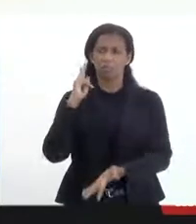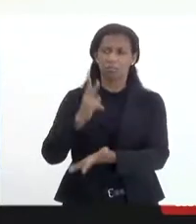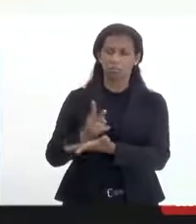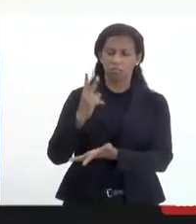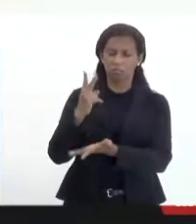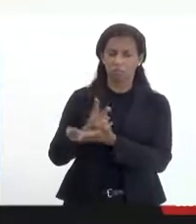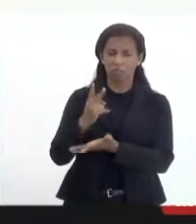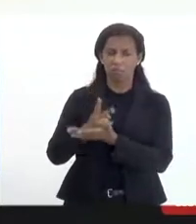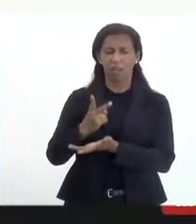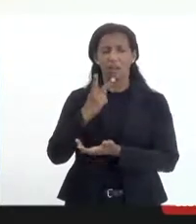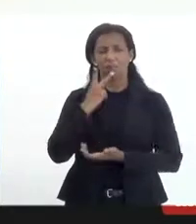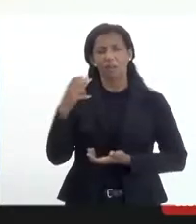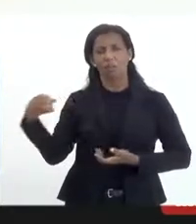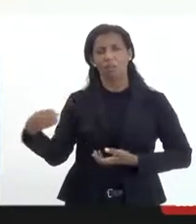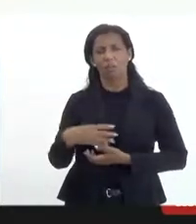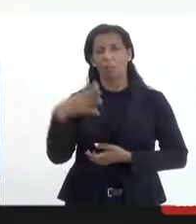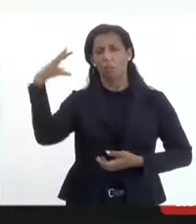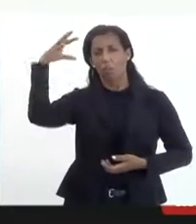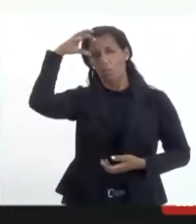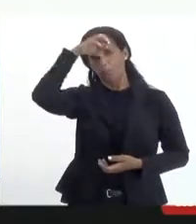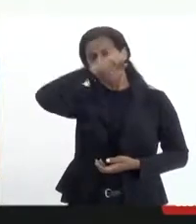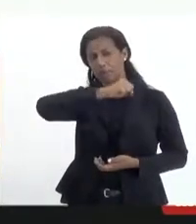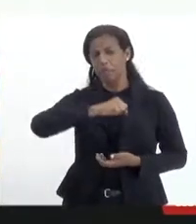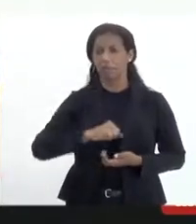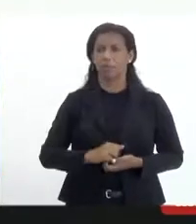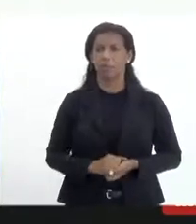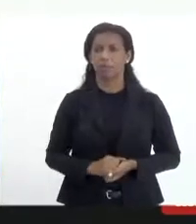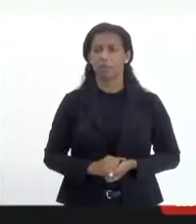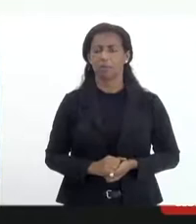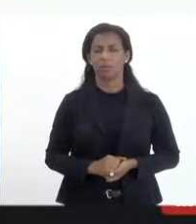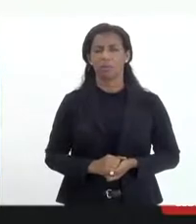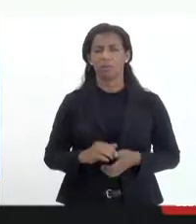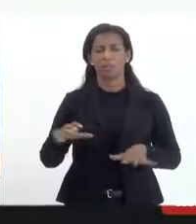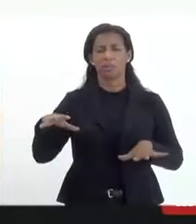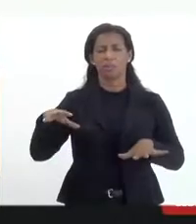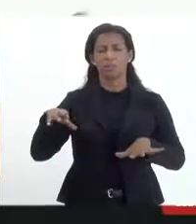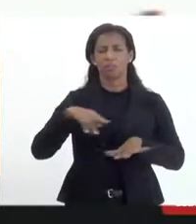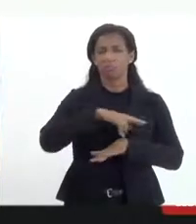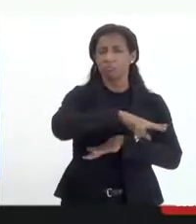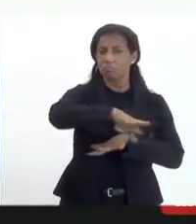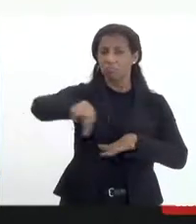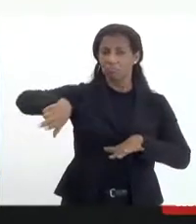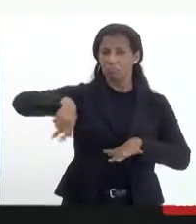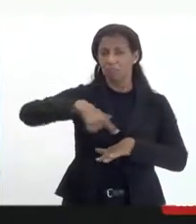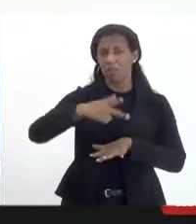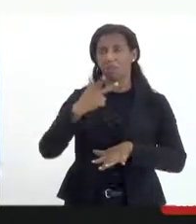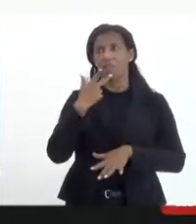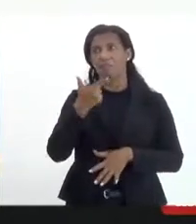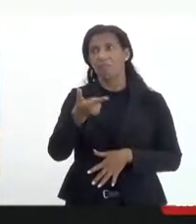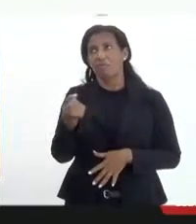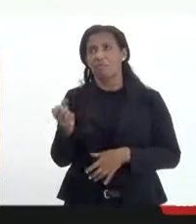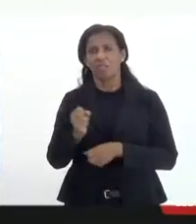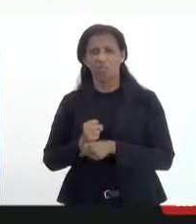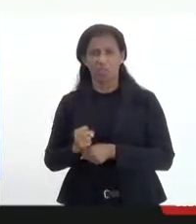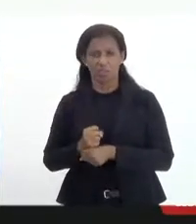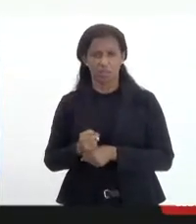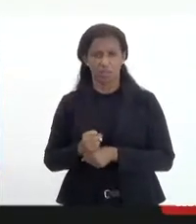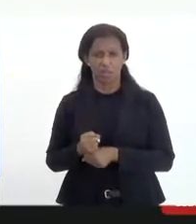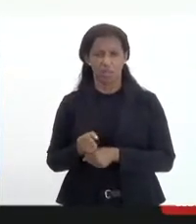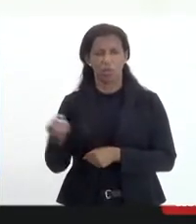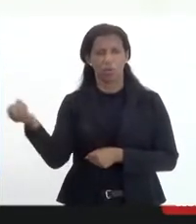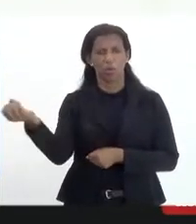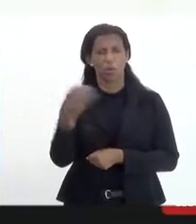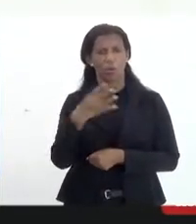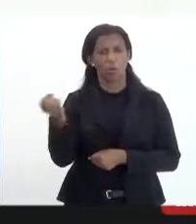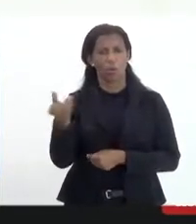nova compreensão desse novo ciclo, que não vai durar mais do que 20 anos, de novos investimentos